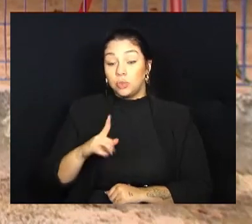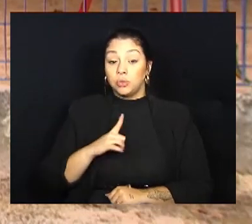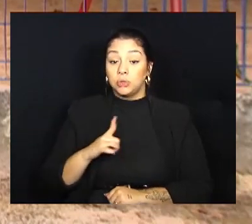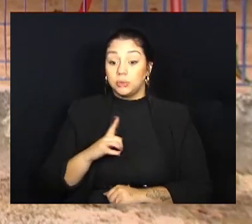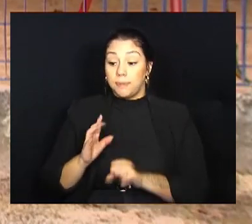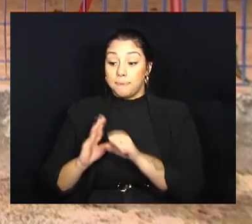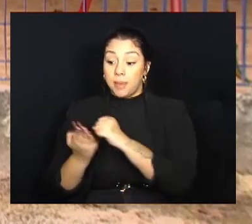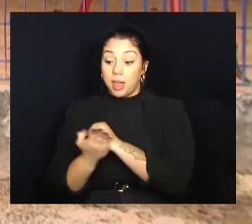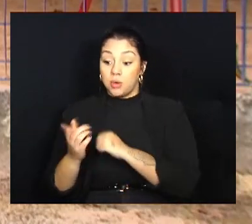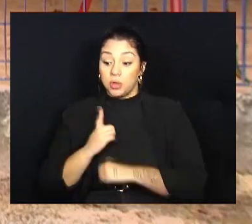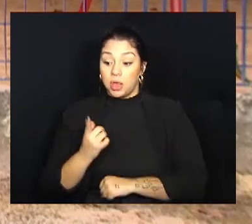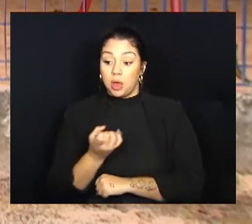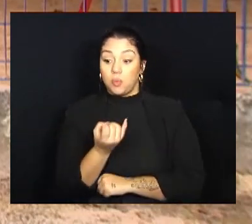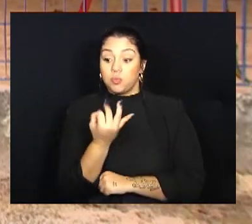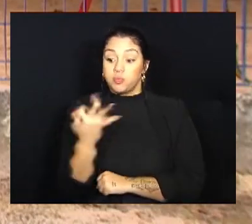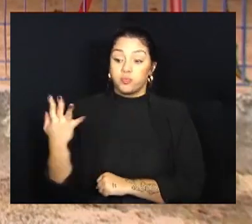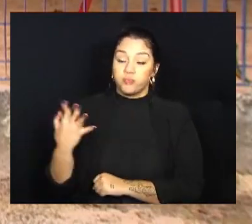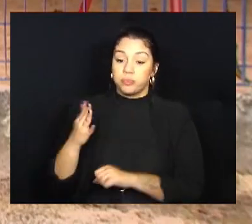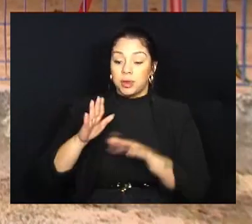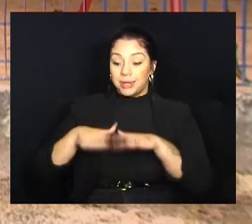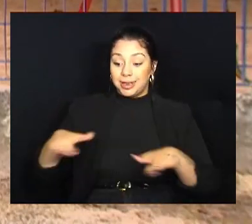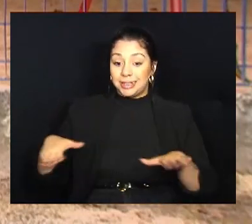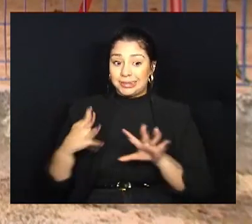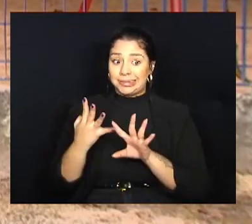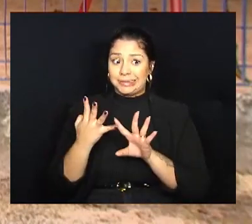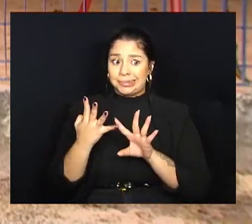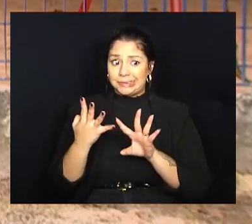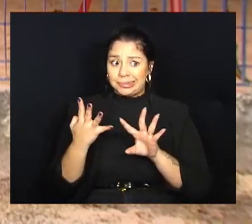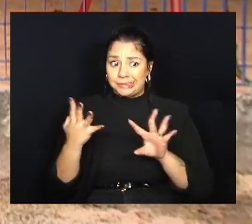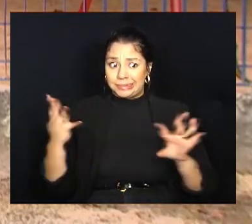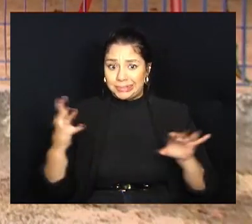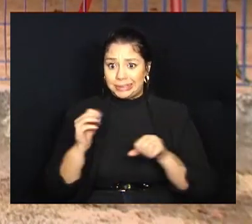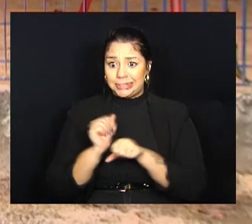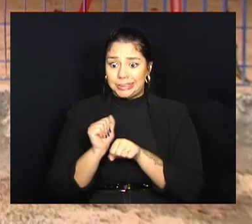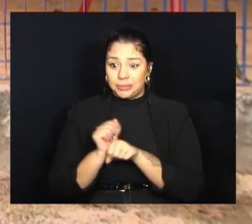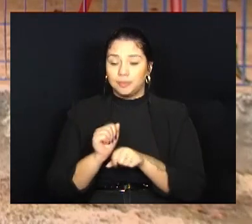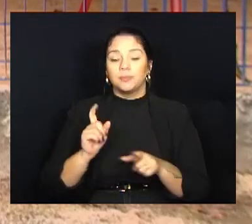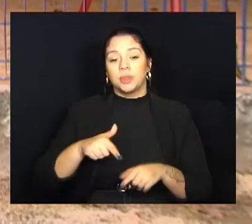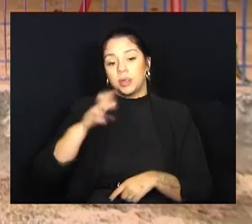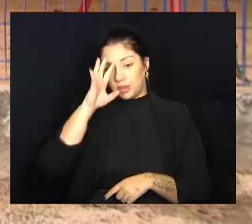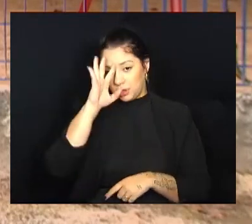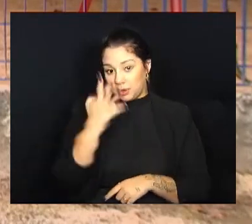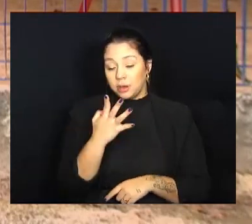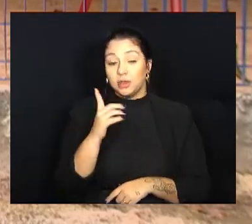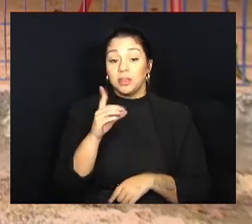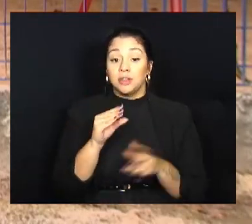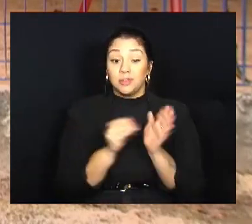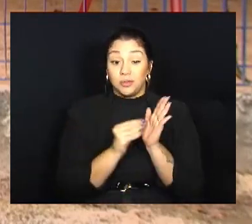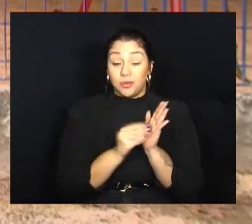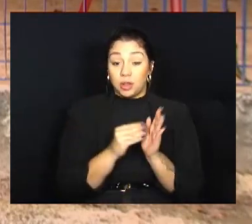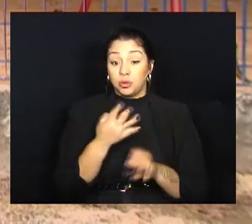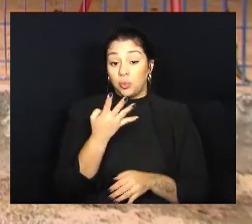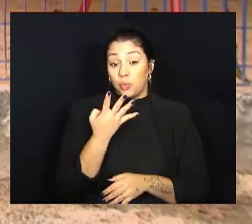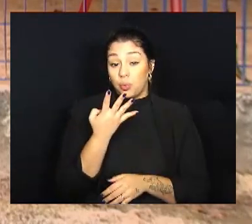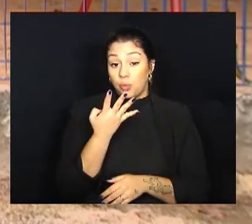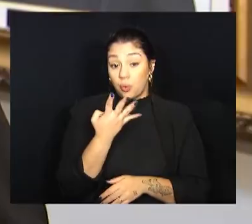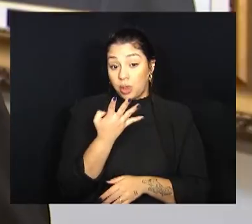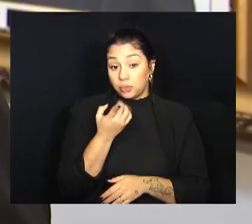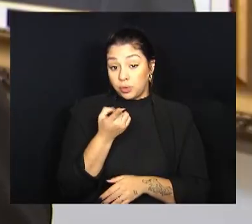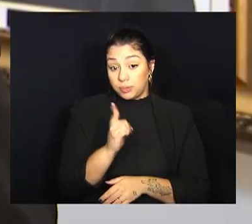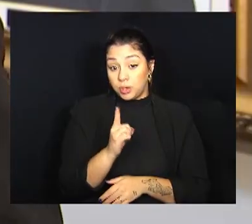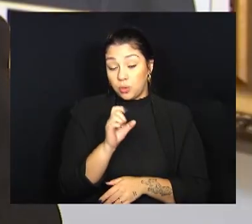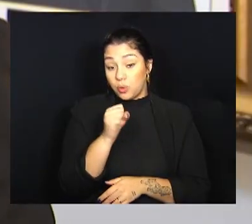de crianças na lista de espera. Uma solução, olha só, para um déficit de 4.800